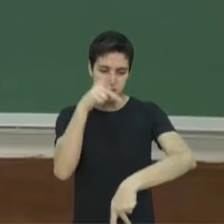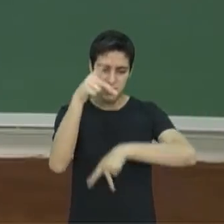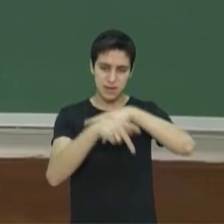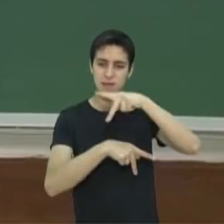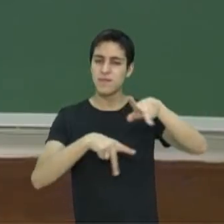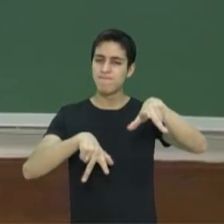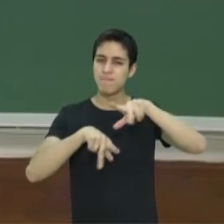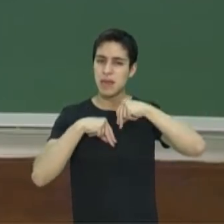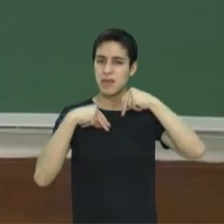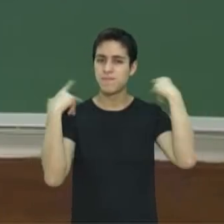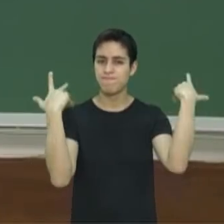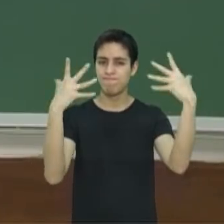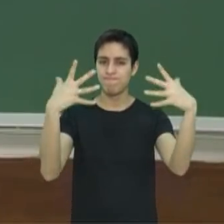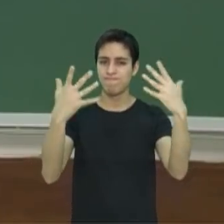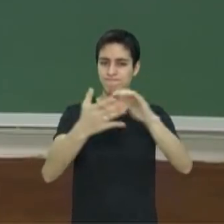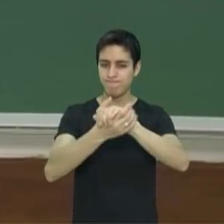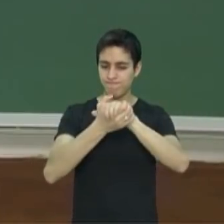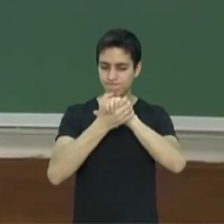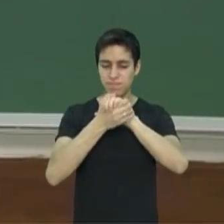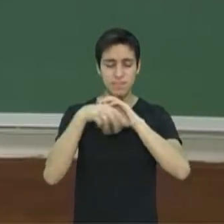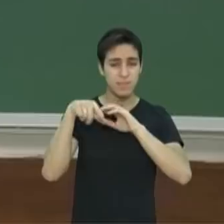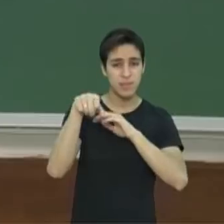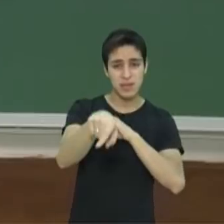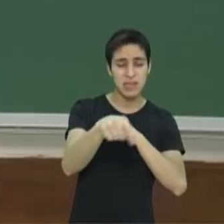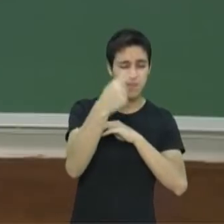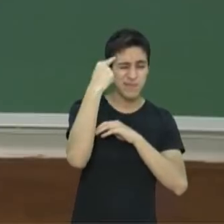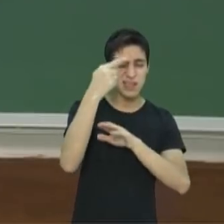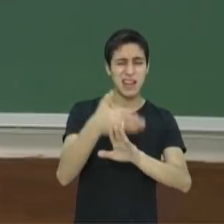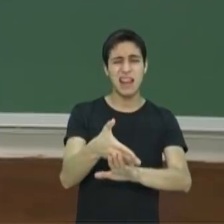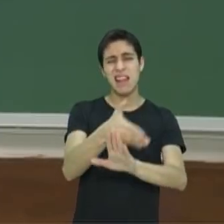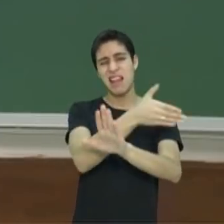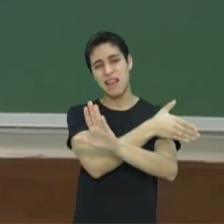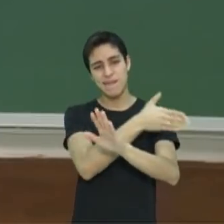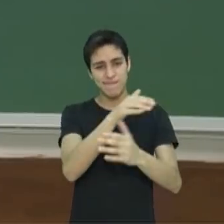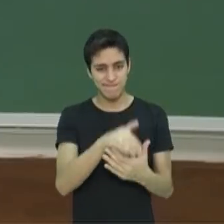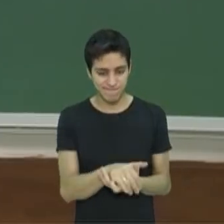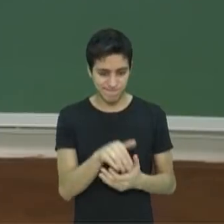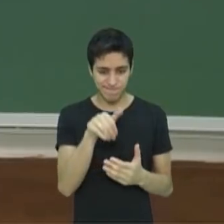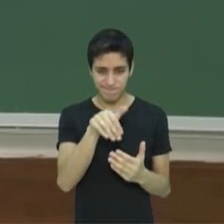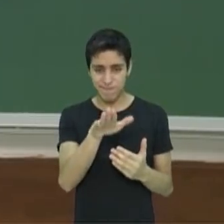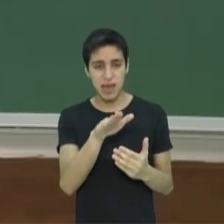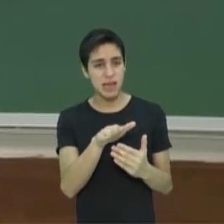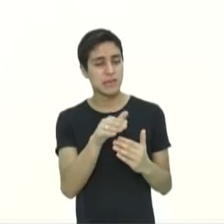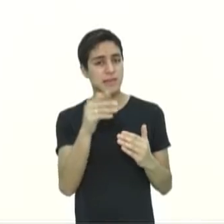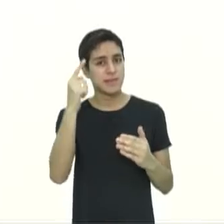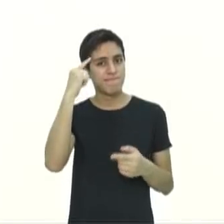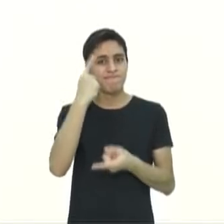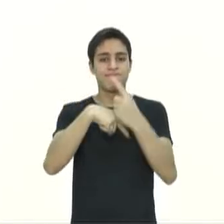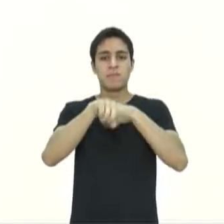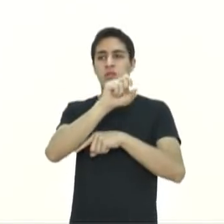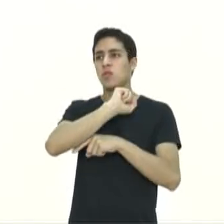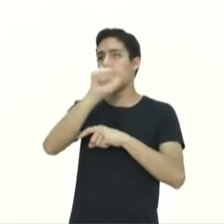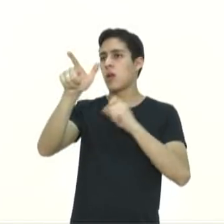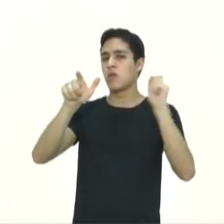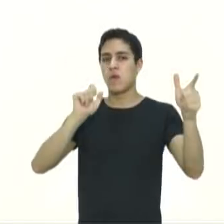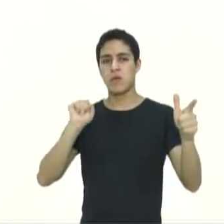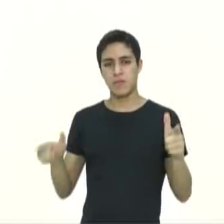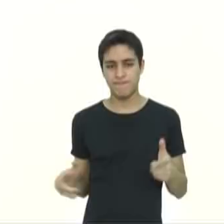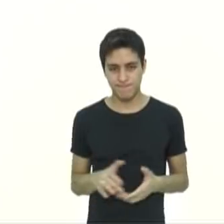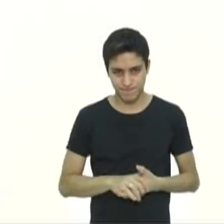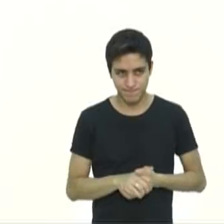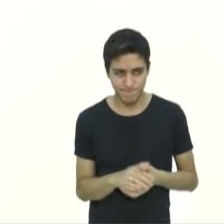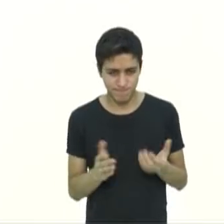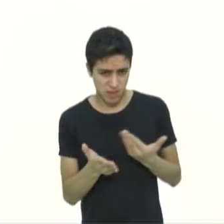merece o parabéns por já ter pensado isso naquela idade. Foi mais avançado que outros. O que nós vimos nessa aula então?